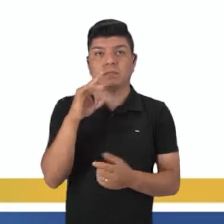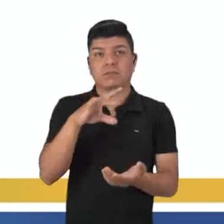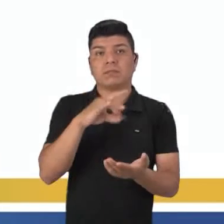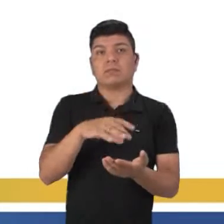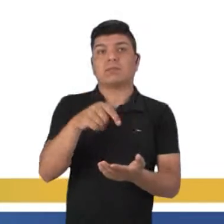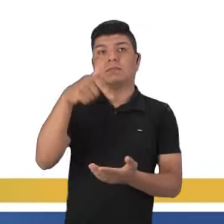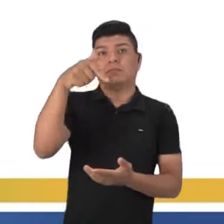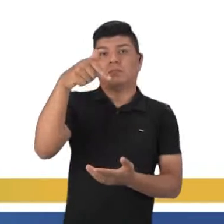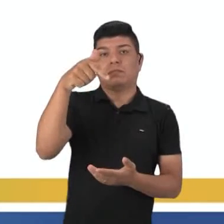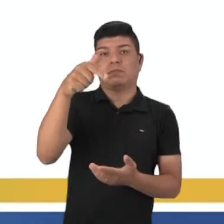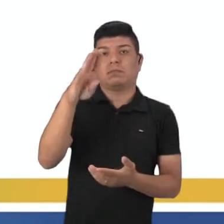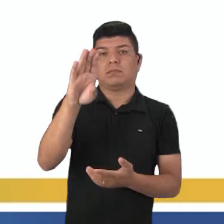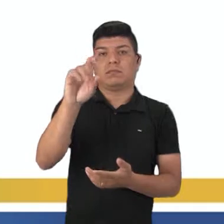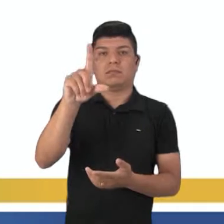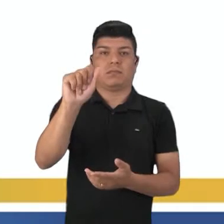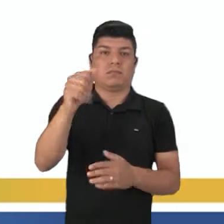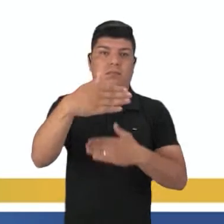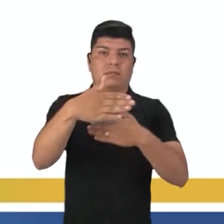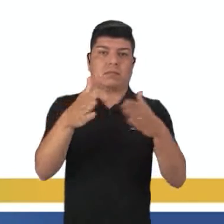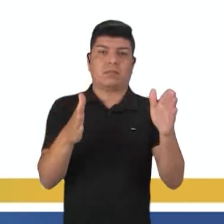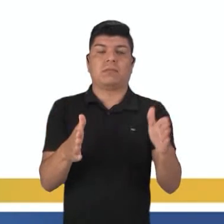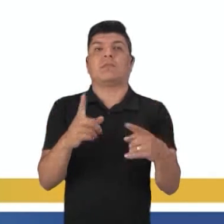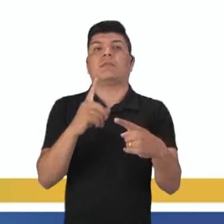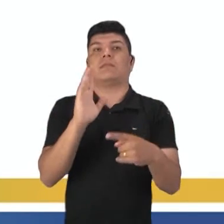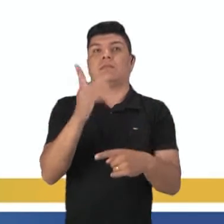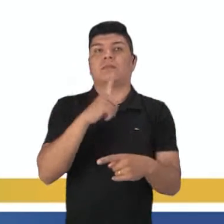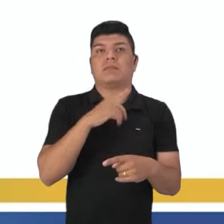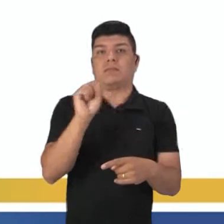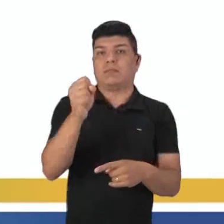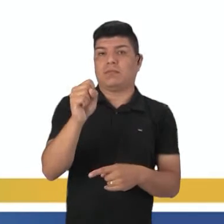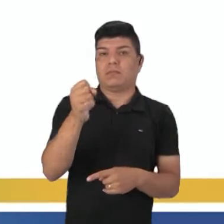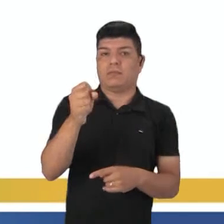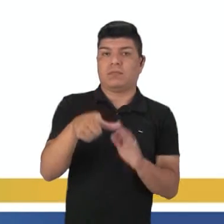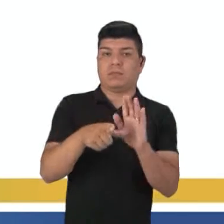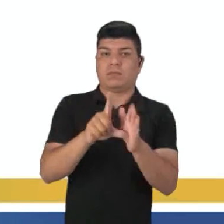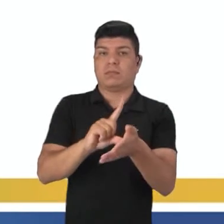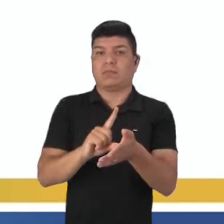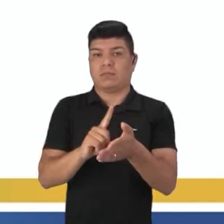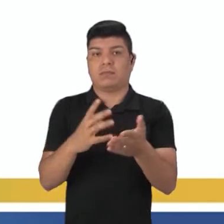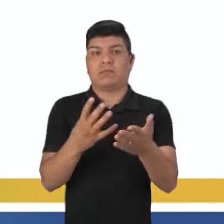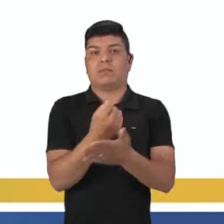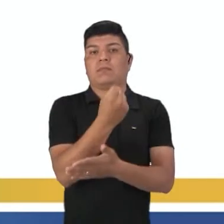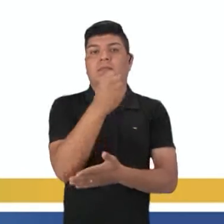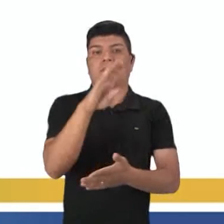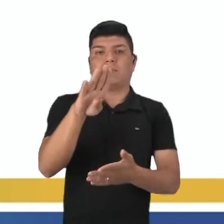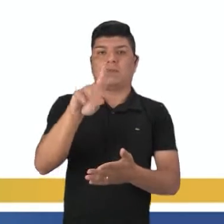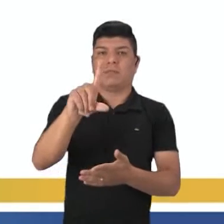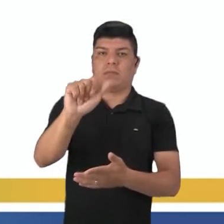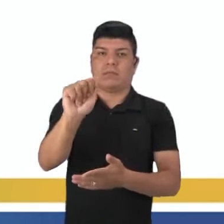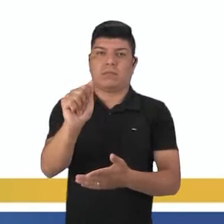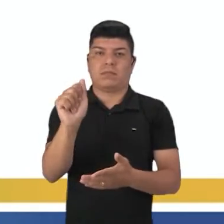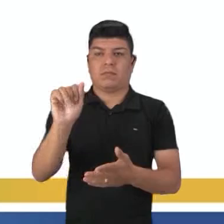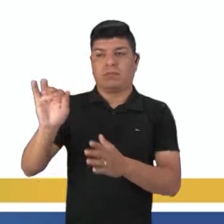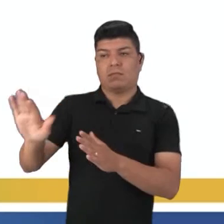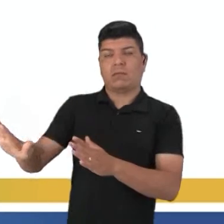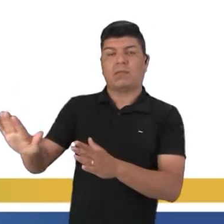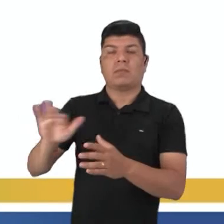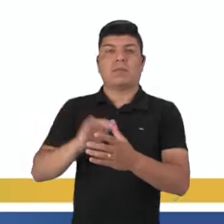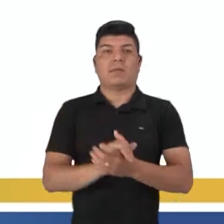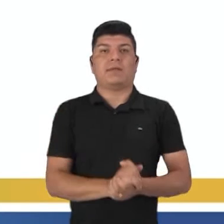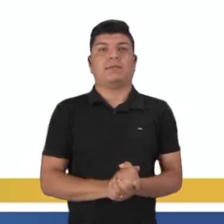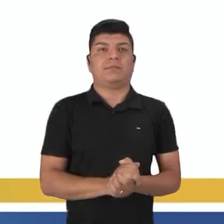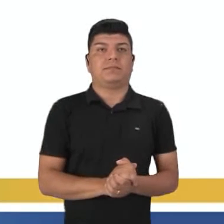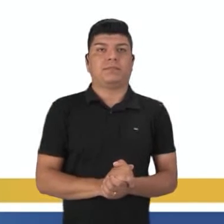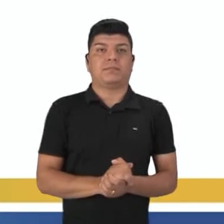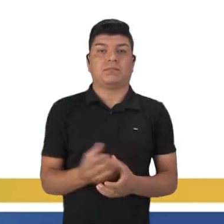7 bolas nessa caixa, né? Já que nós tínhamos 8 anteriormente, retiramos uma bola já e deixamos lá fora.